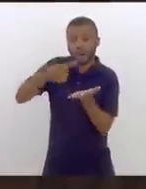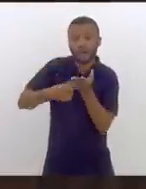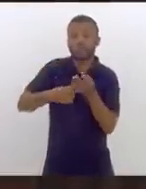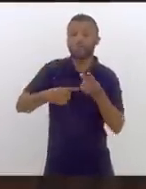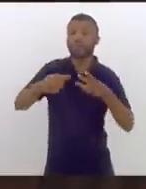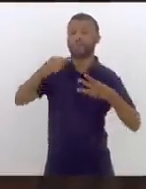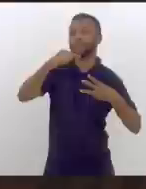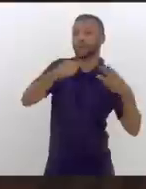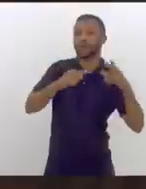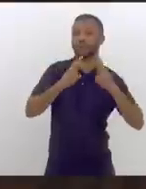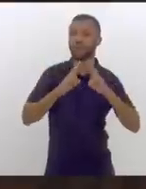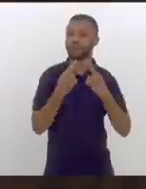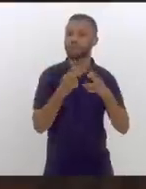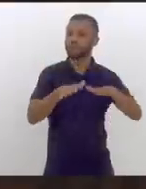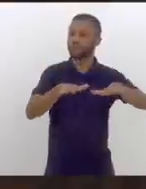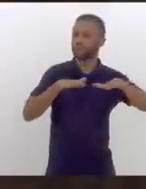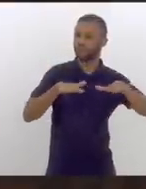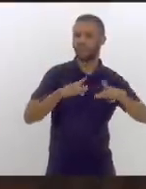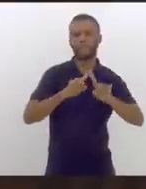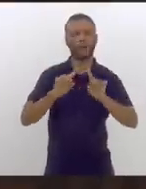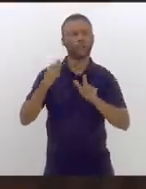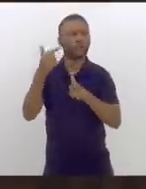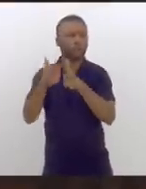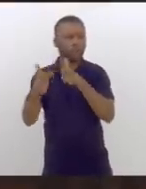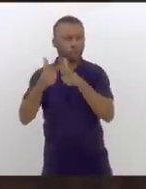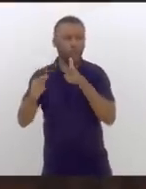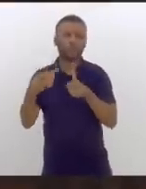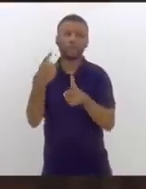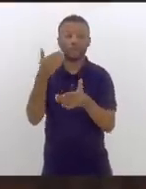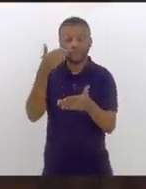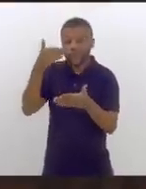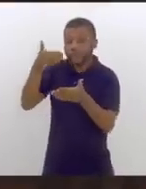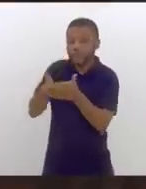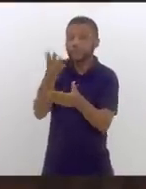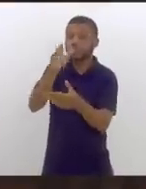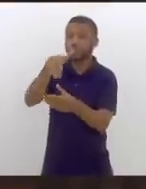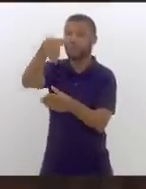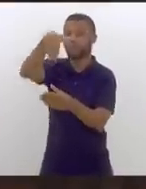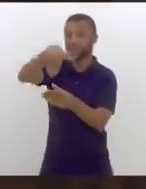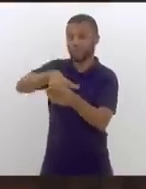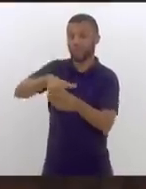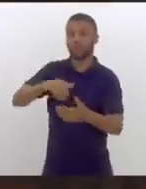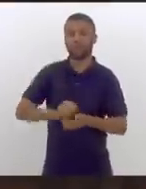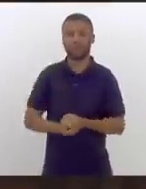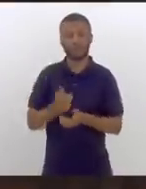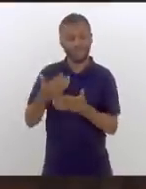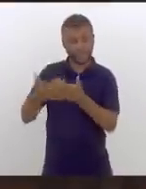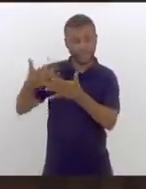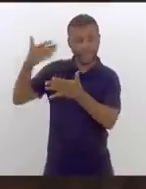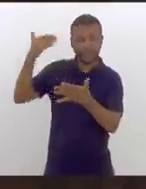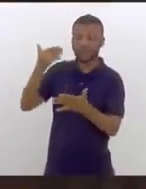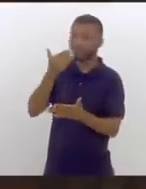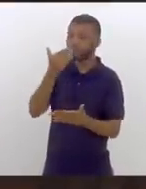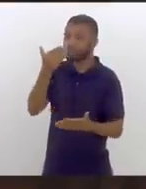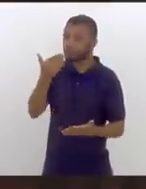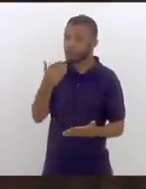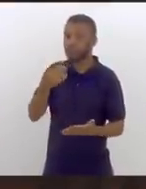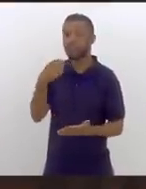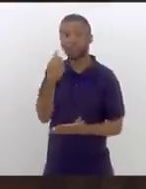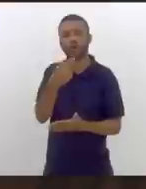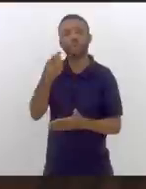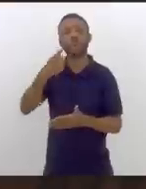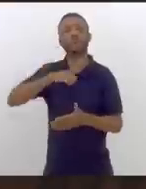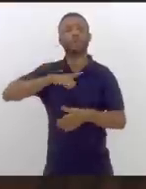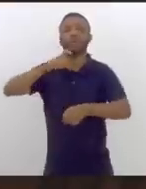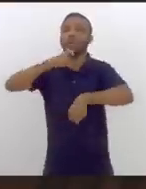Mas pela questão até que nós tivemos aí uma eleição foi pedido na época Para darmos um